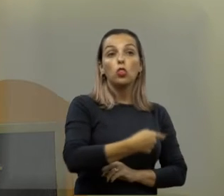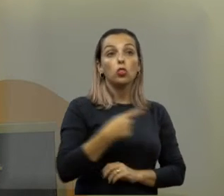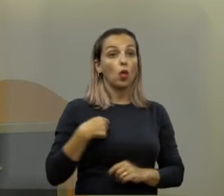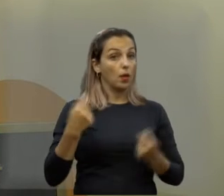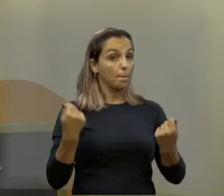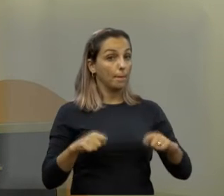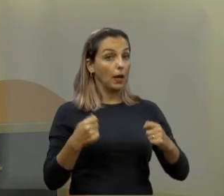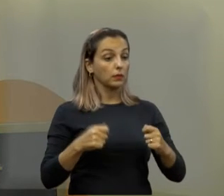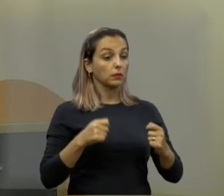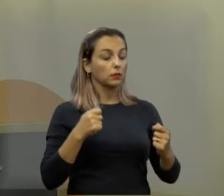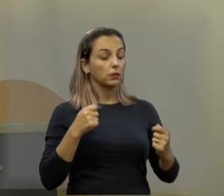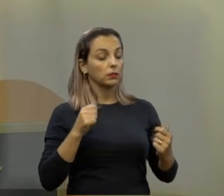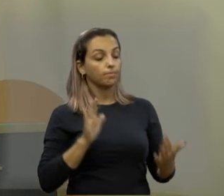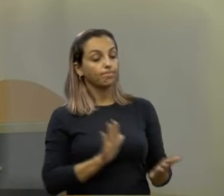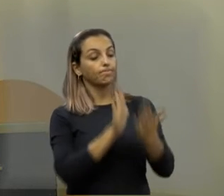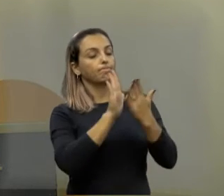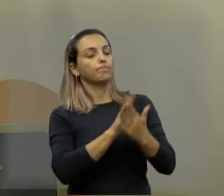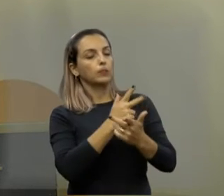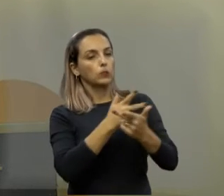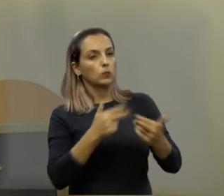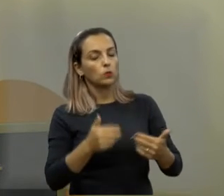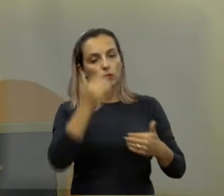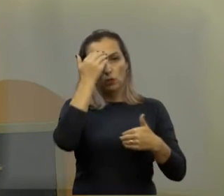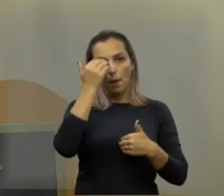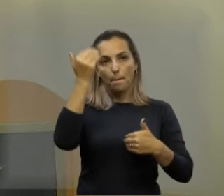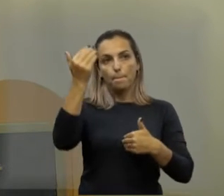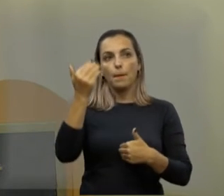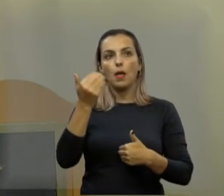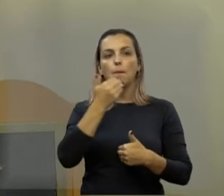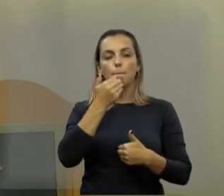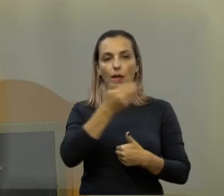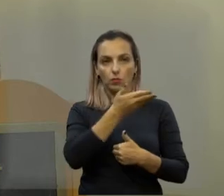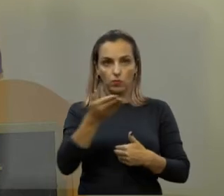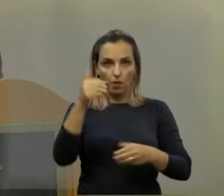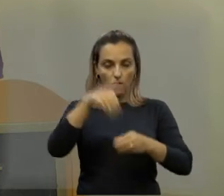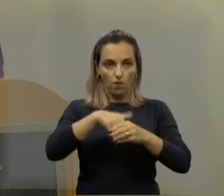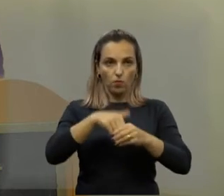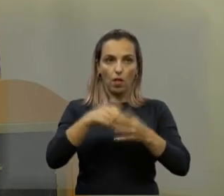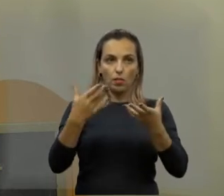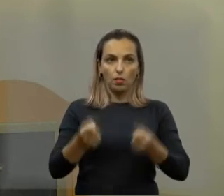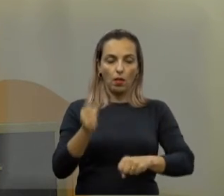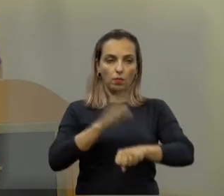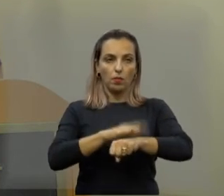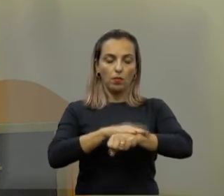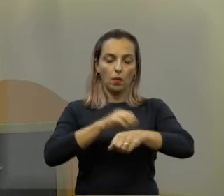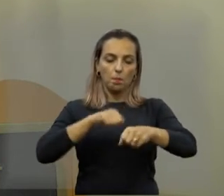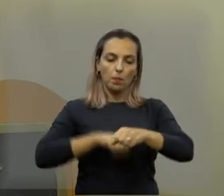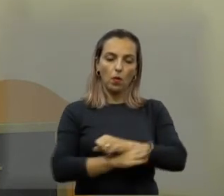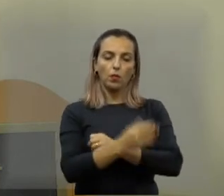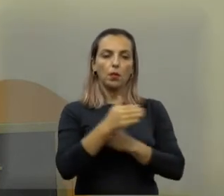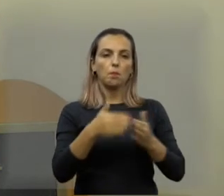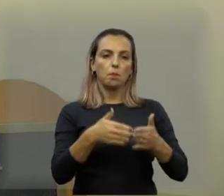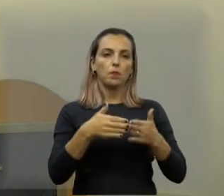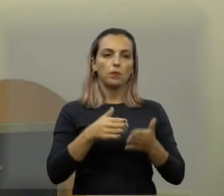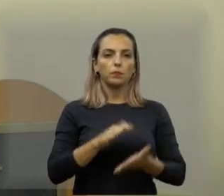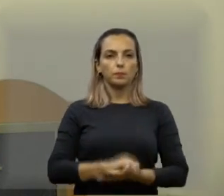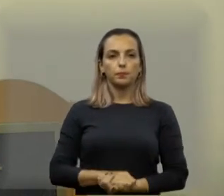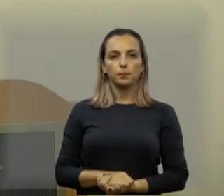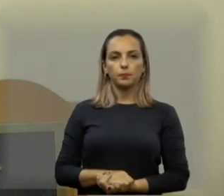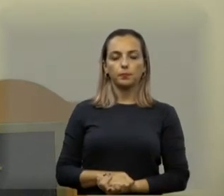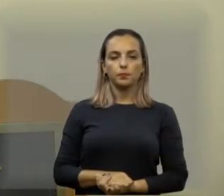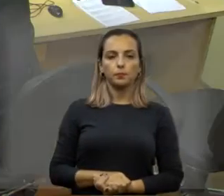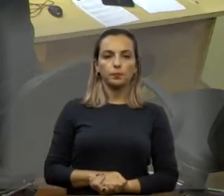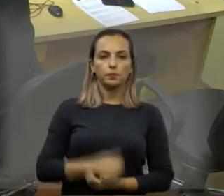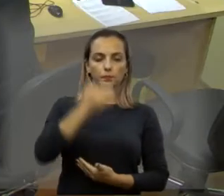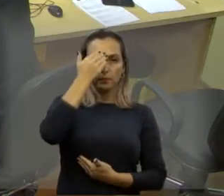se deparar com tudo isso então muito obrigada tá esse voto de todos e peço reserva dos meus 30 segundos e